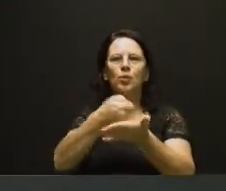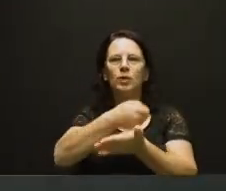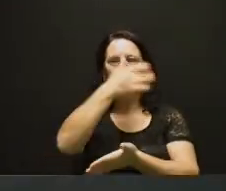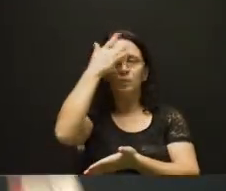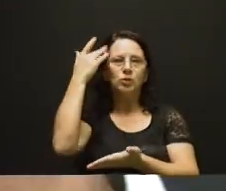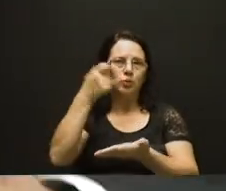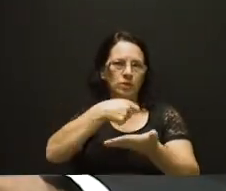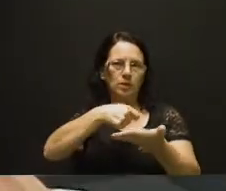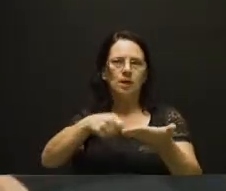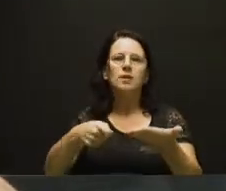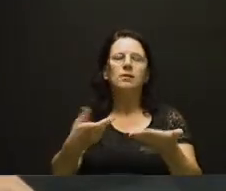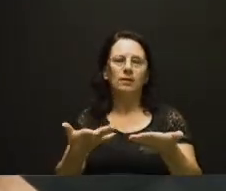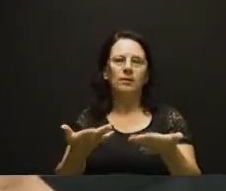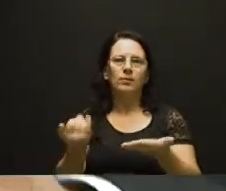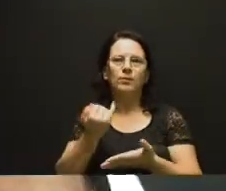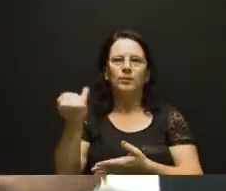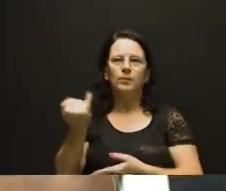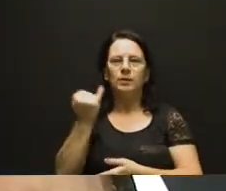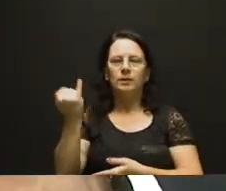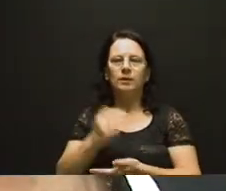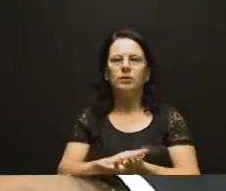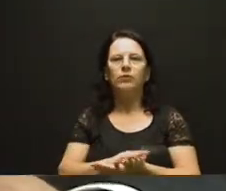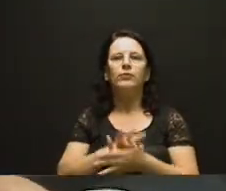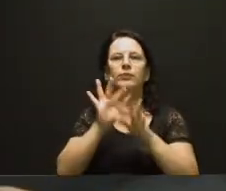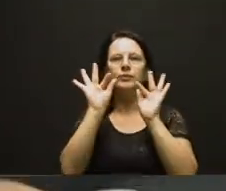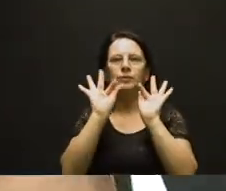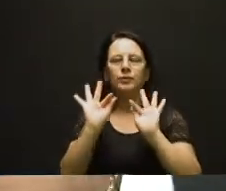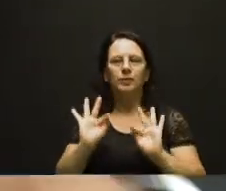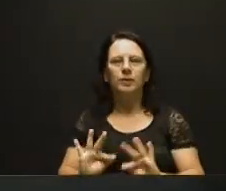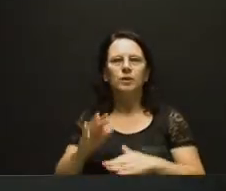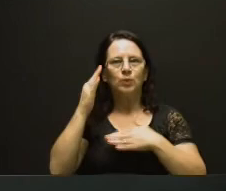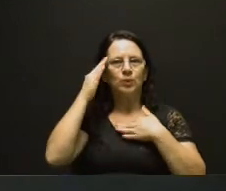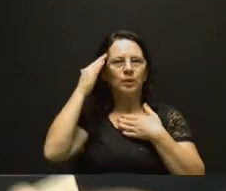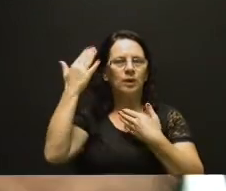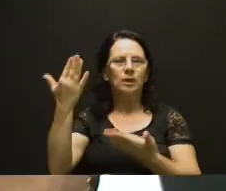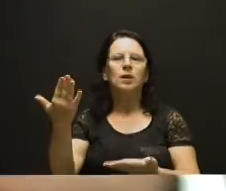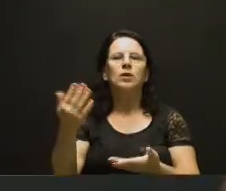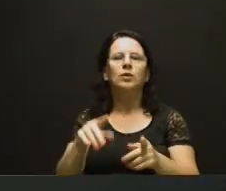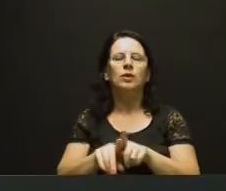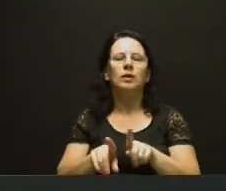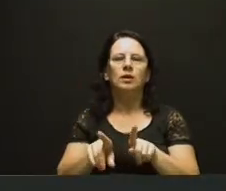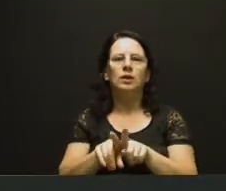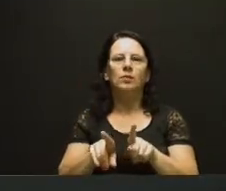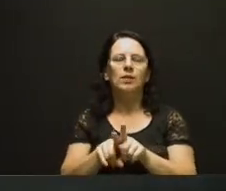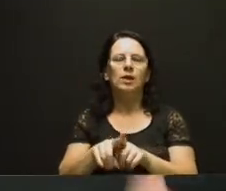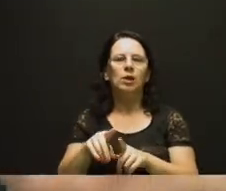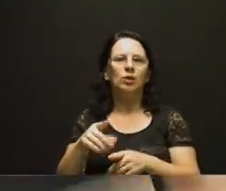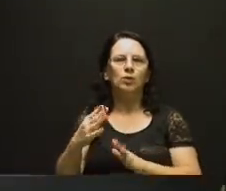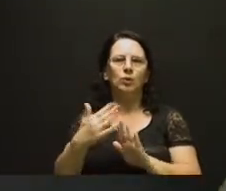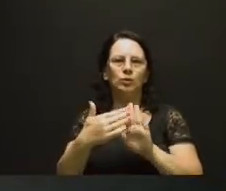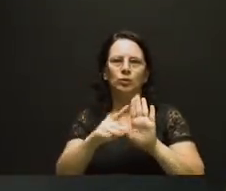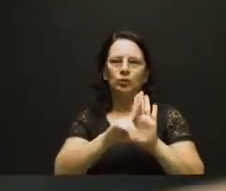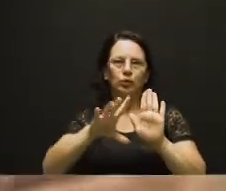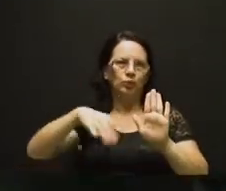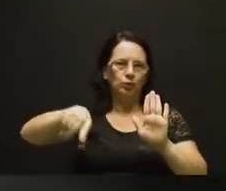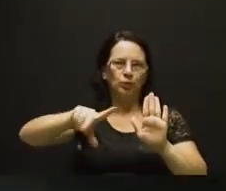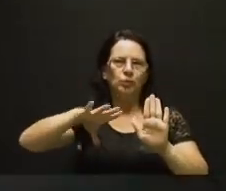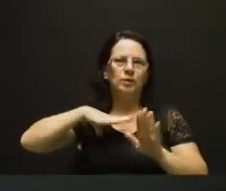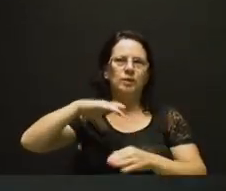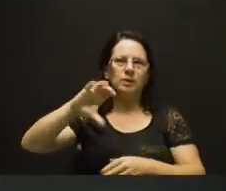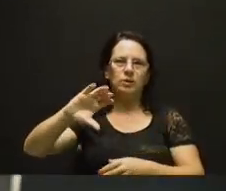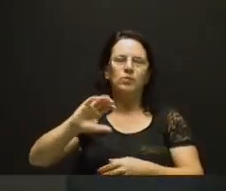aqueles que assinaram eu acho que a essência é essa então eu fico feliz e agradeço também à toda a câmara aqui é o legislativo